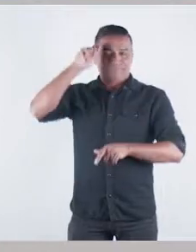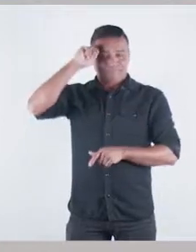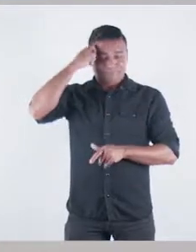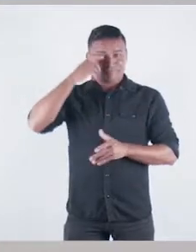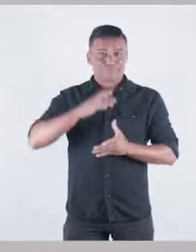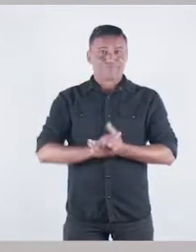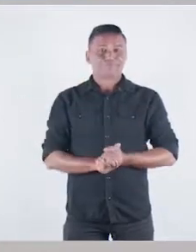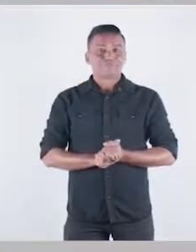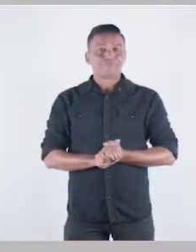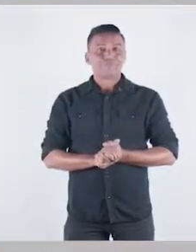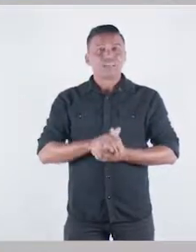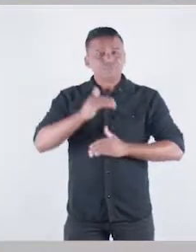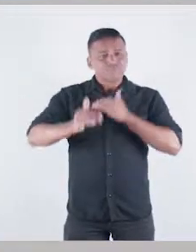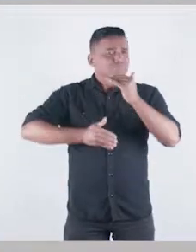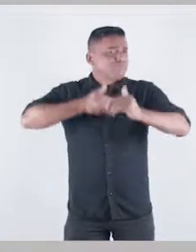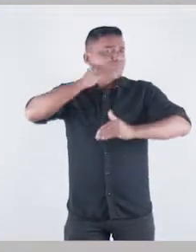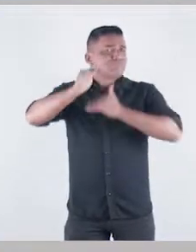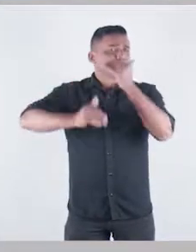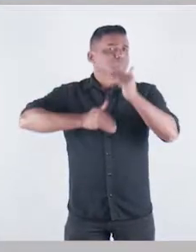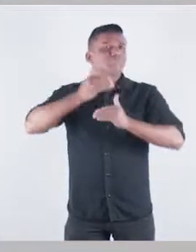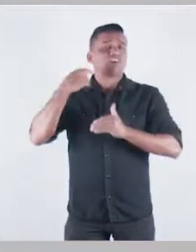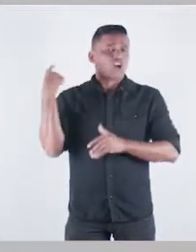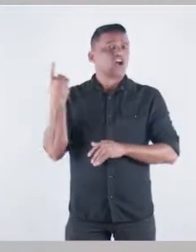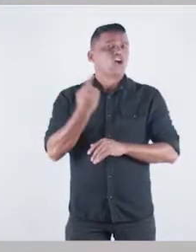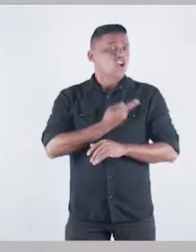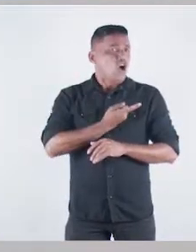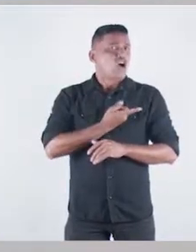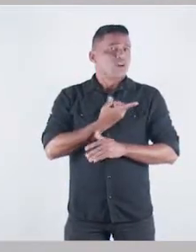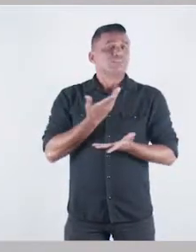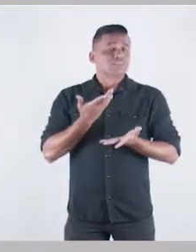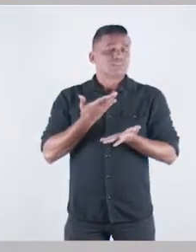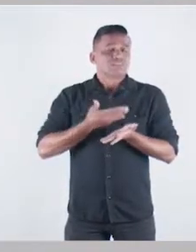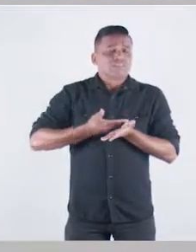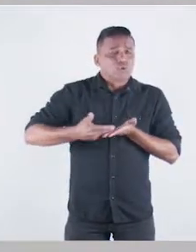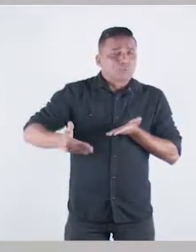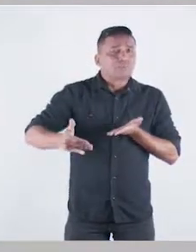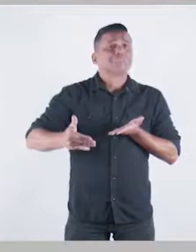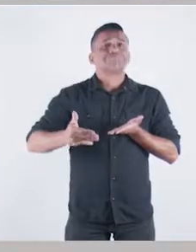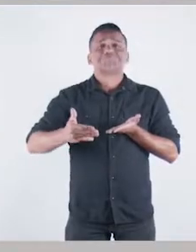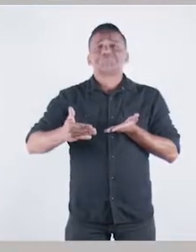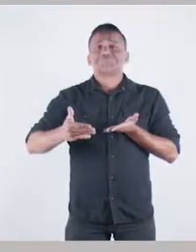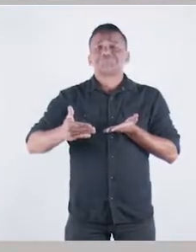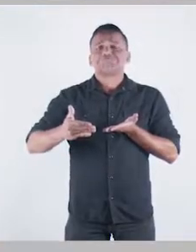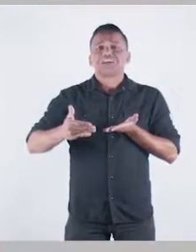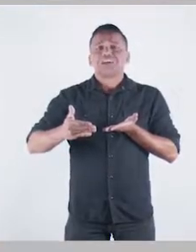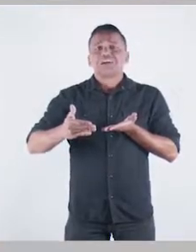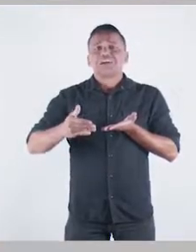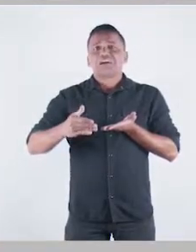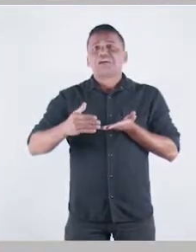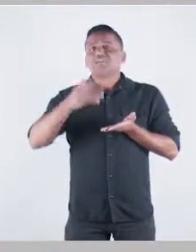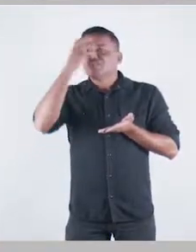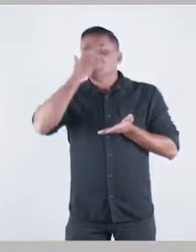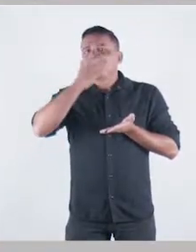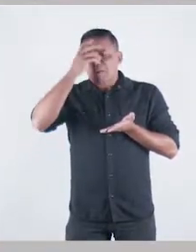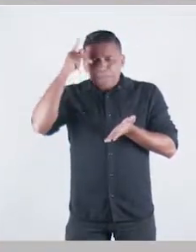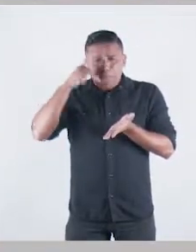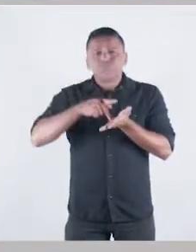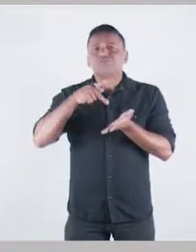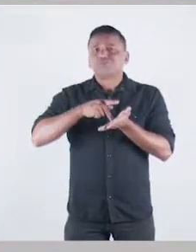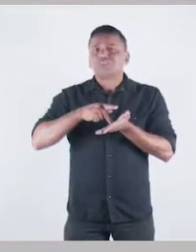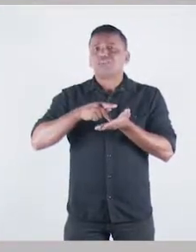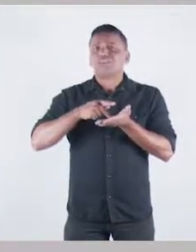Isso evoluiu e nós passamos a ter, de forma mais sistêmica,